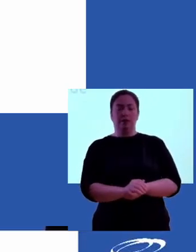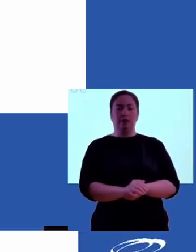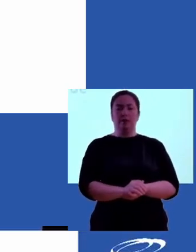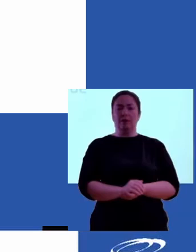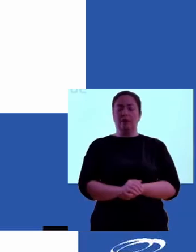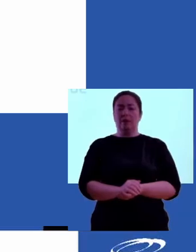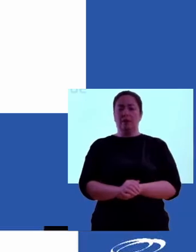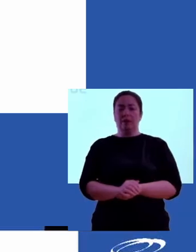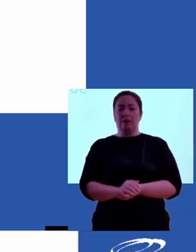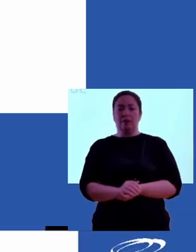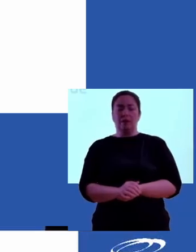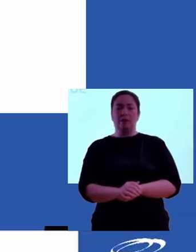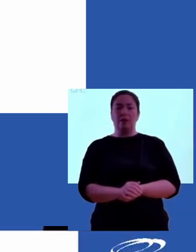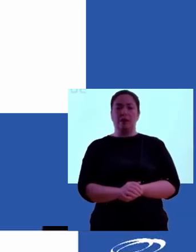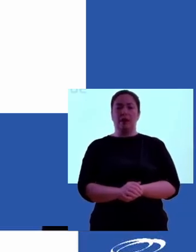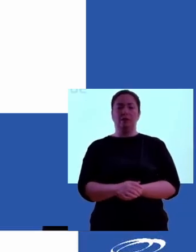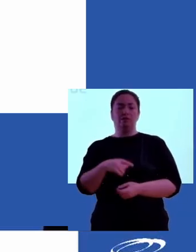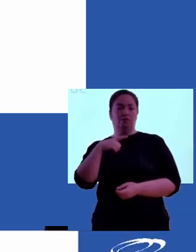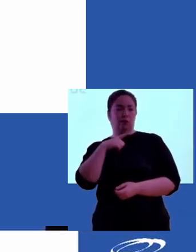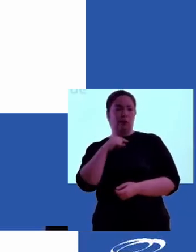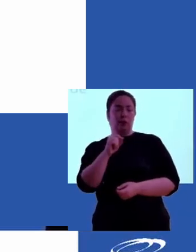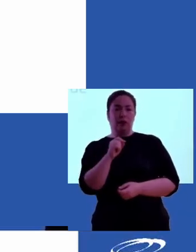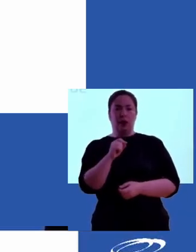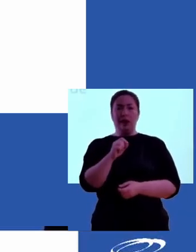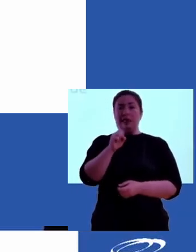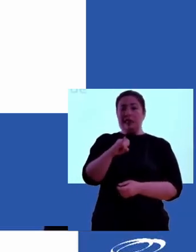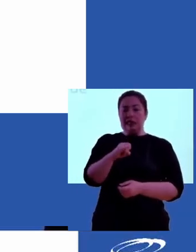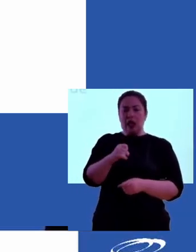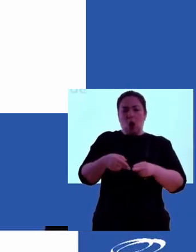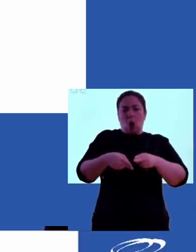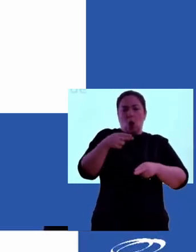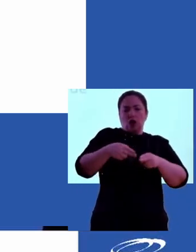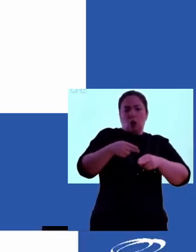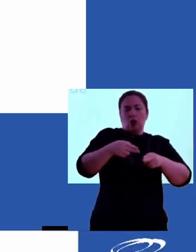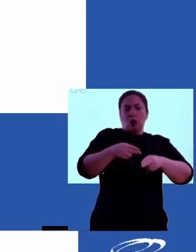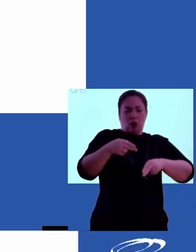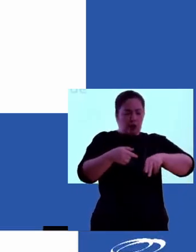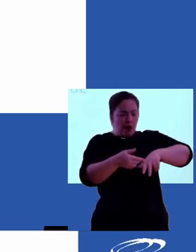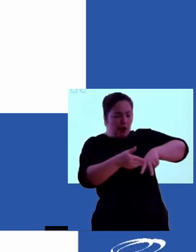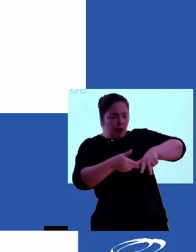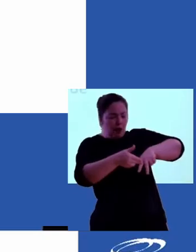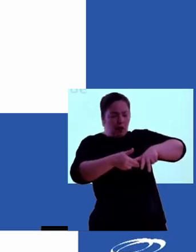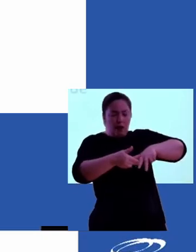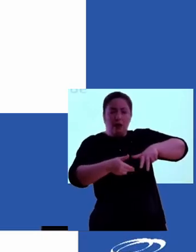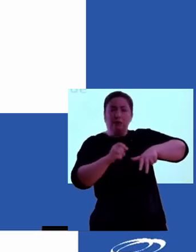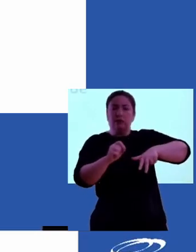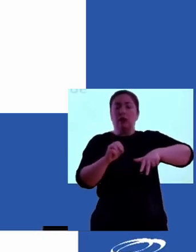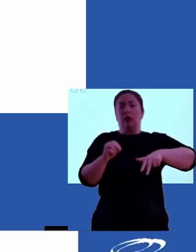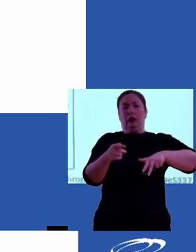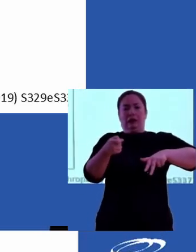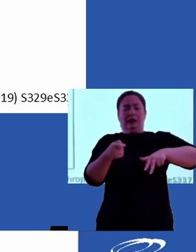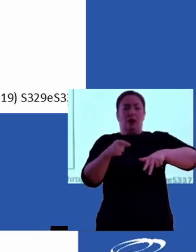pontos de corte com maior especificidade, mais rigorosos, que quando presente você tem maior especificidade, você confirma a infecção, tá certo?